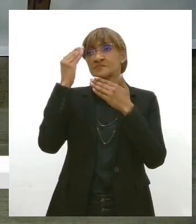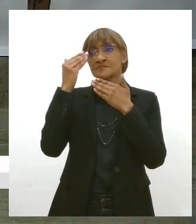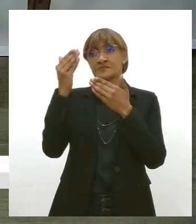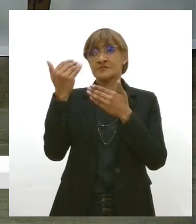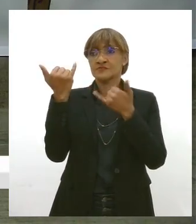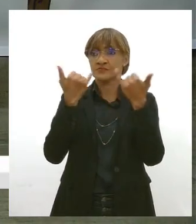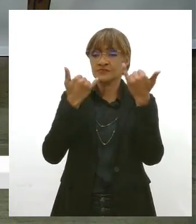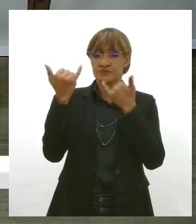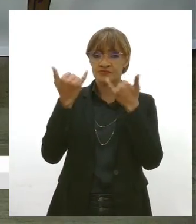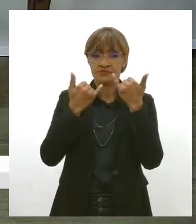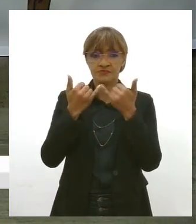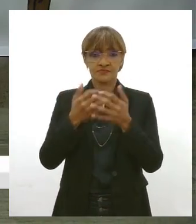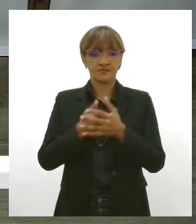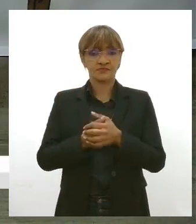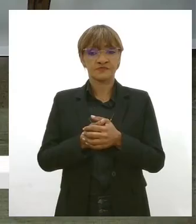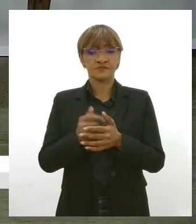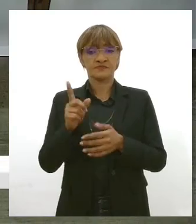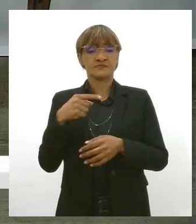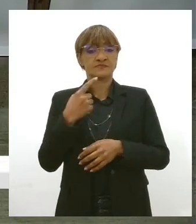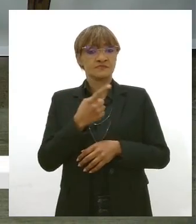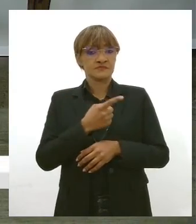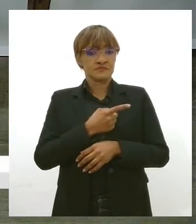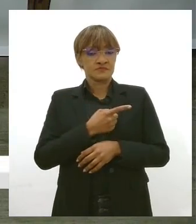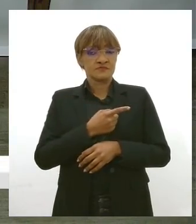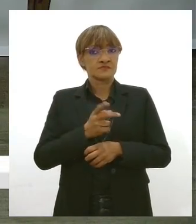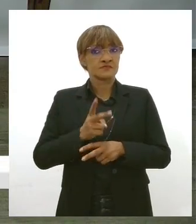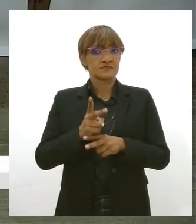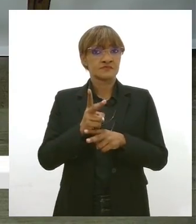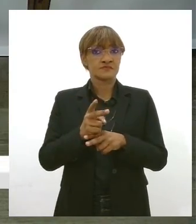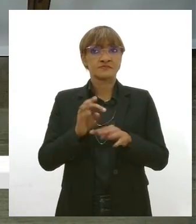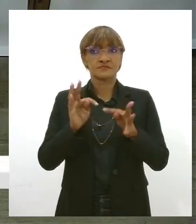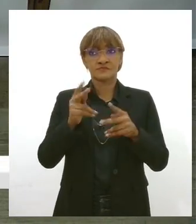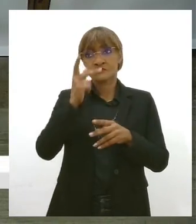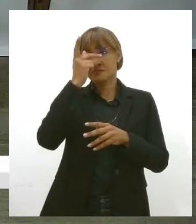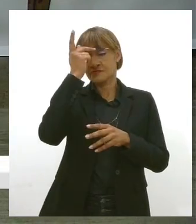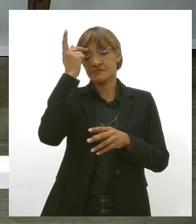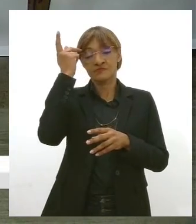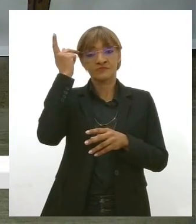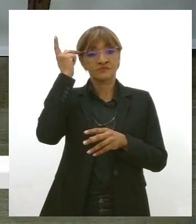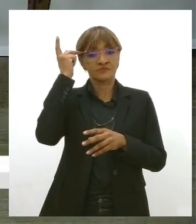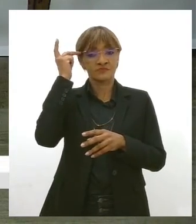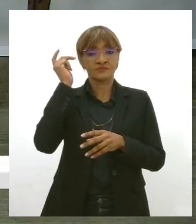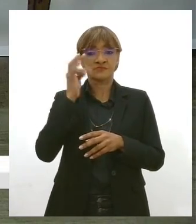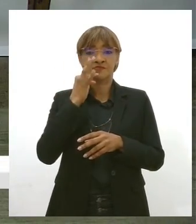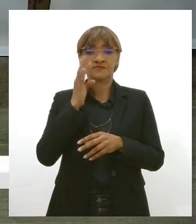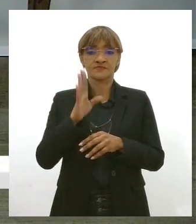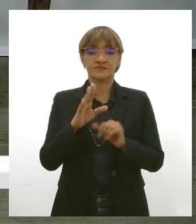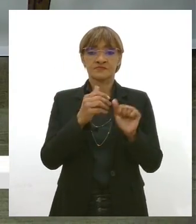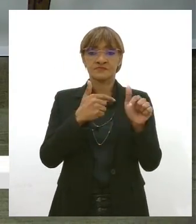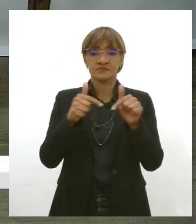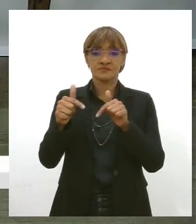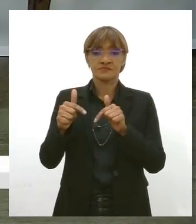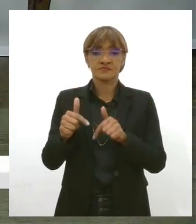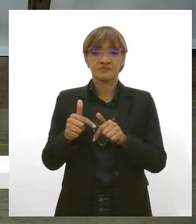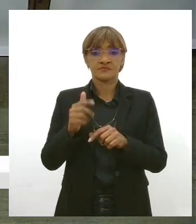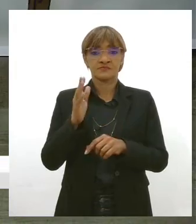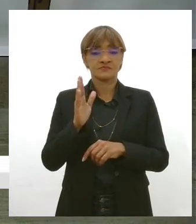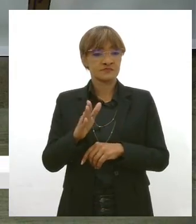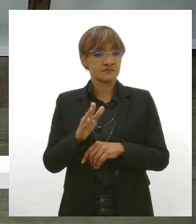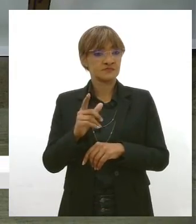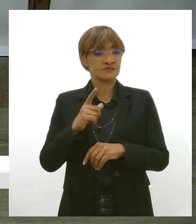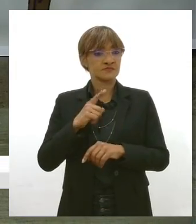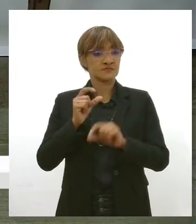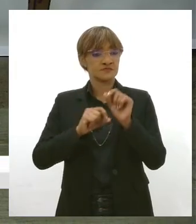tenha, né, contribuído para que as pessoas conheçam um pouco mais desse trabalho que faz parte aí do atendimento do SUS acessível